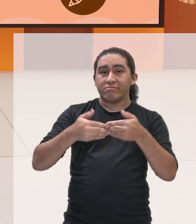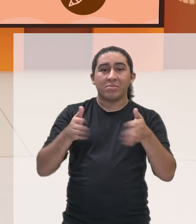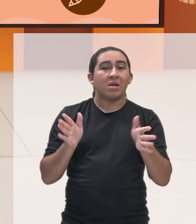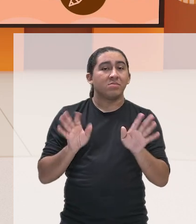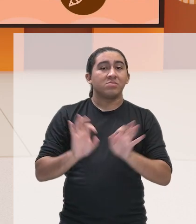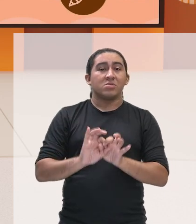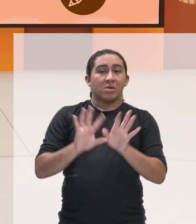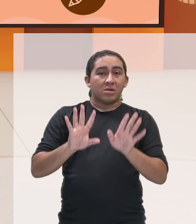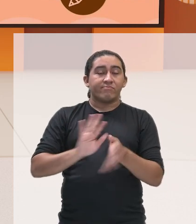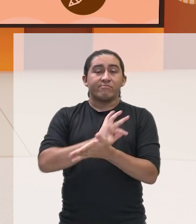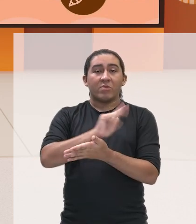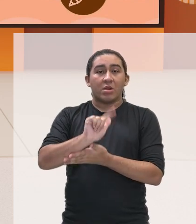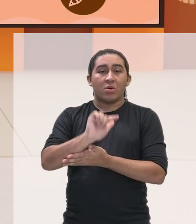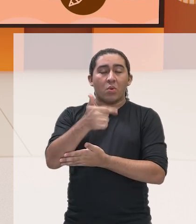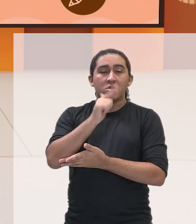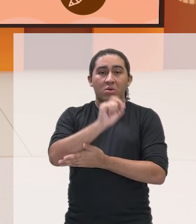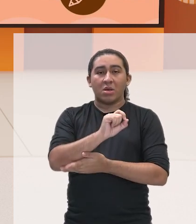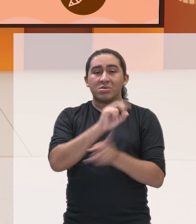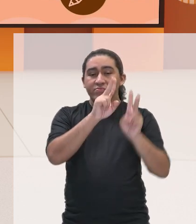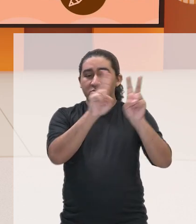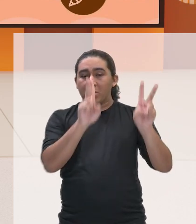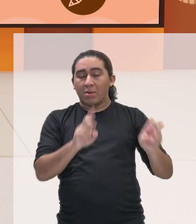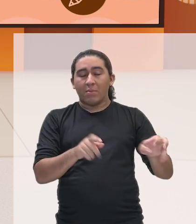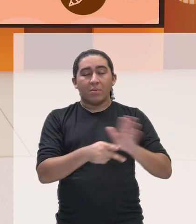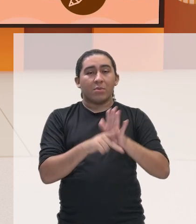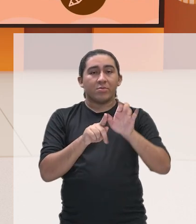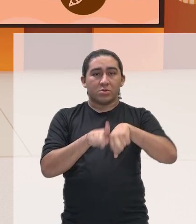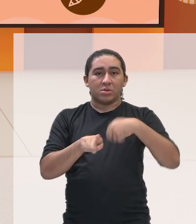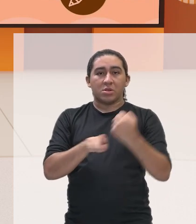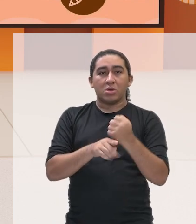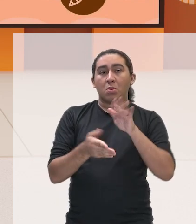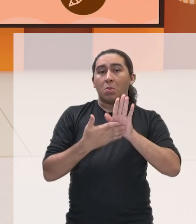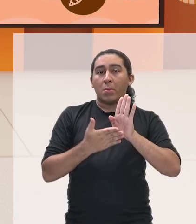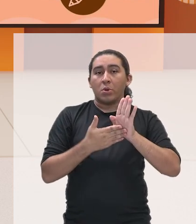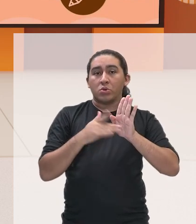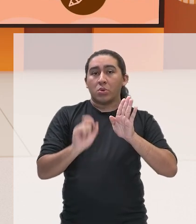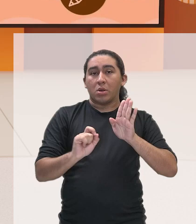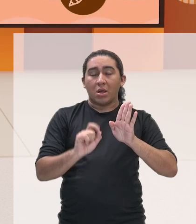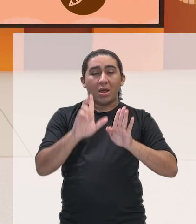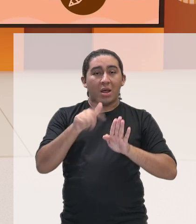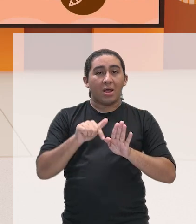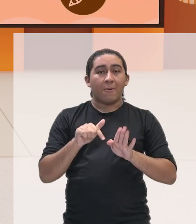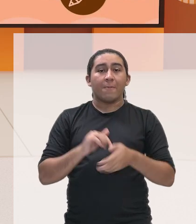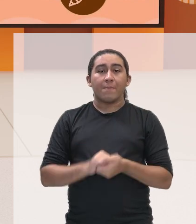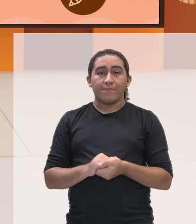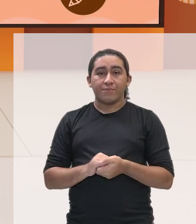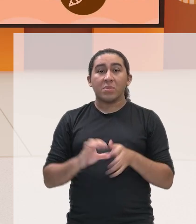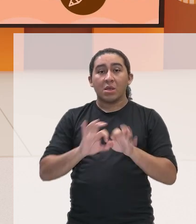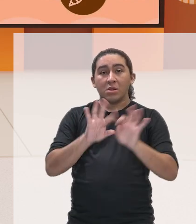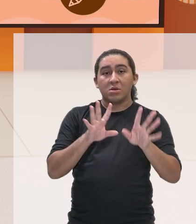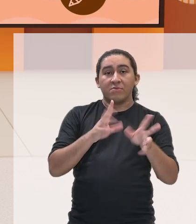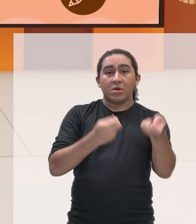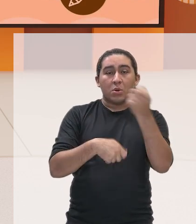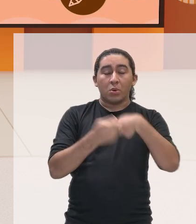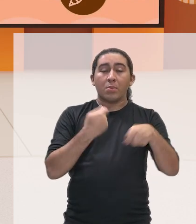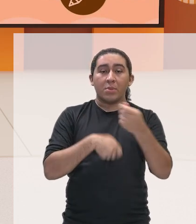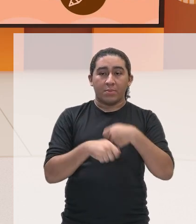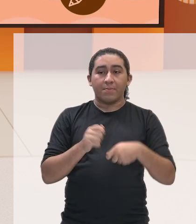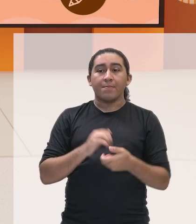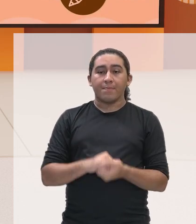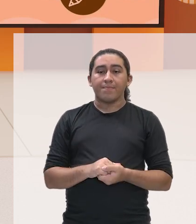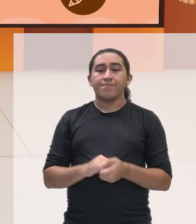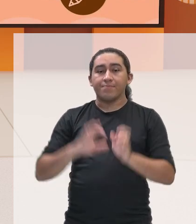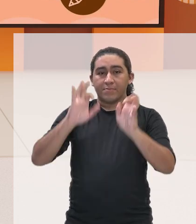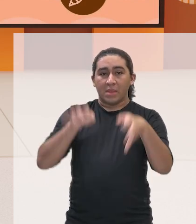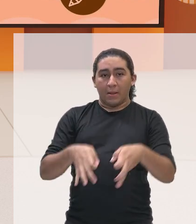a essas benesses da sociedade proposta pelo chamado liberalismo econômico, né? Muito